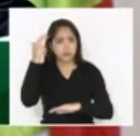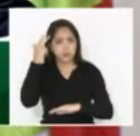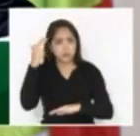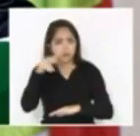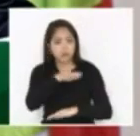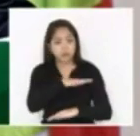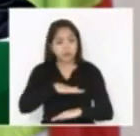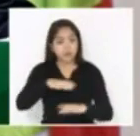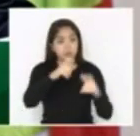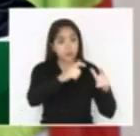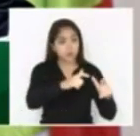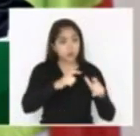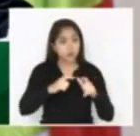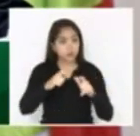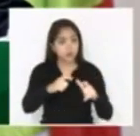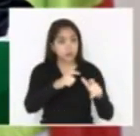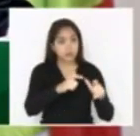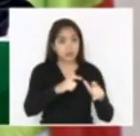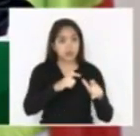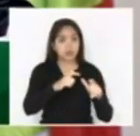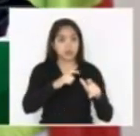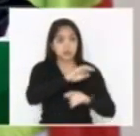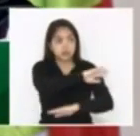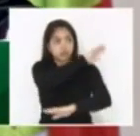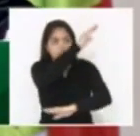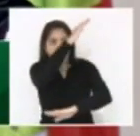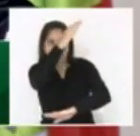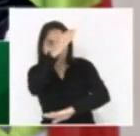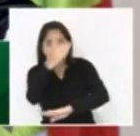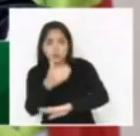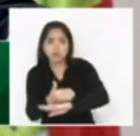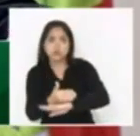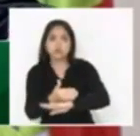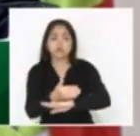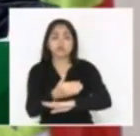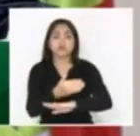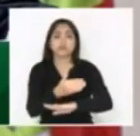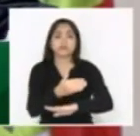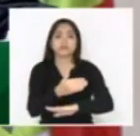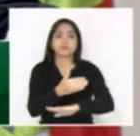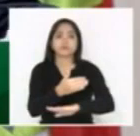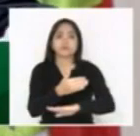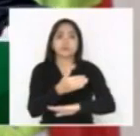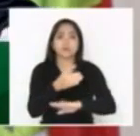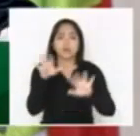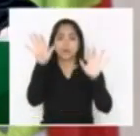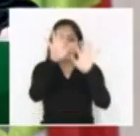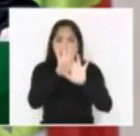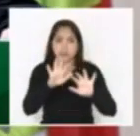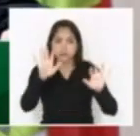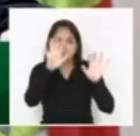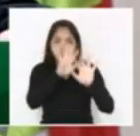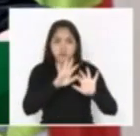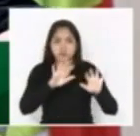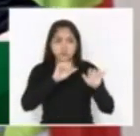lugares de maior altitude, como as serras. A paisagem se